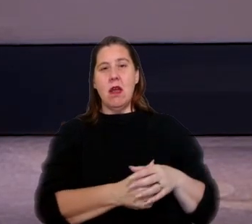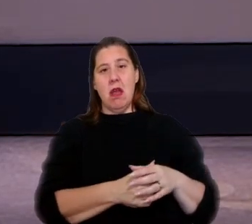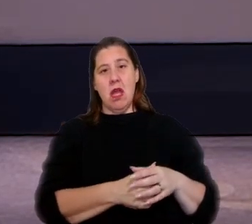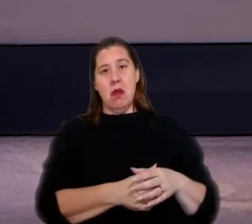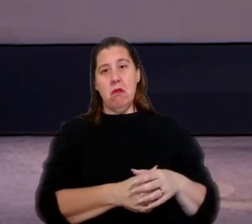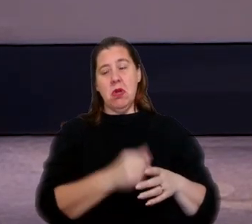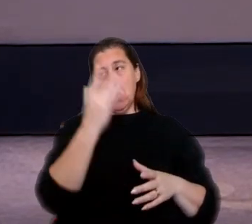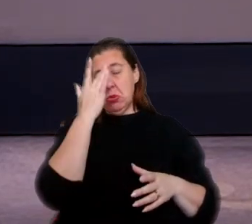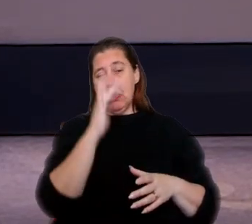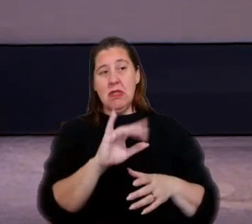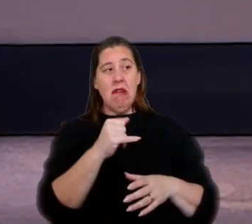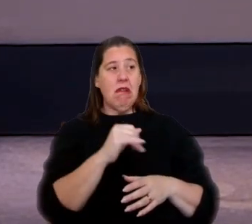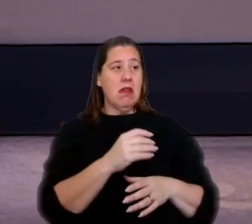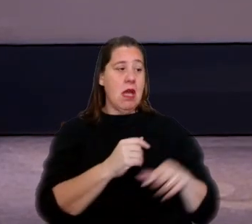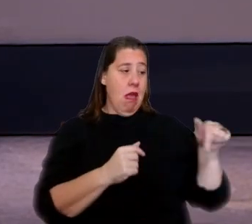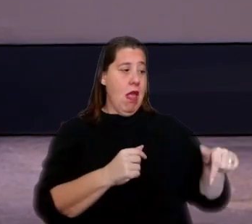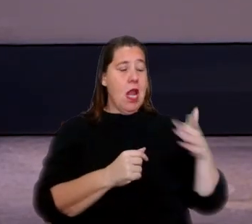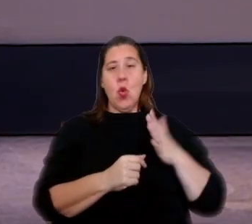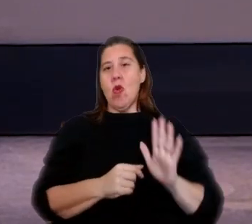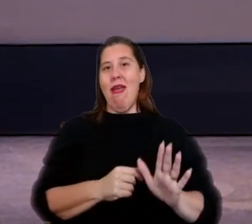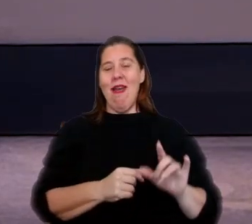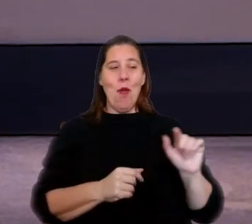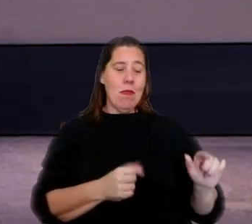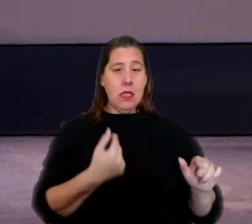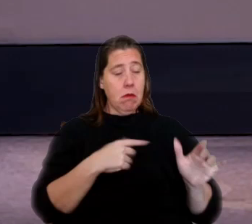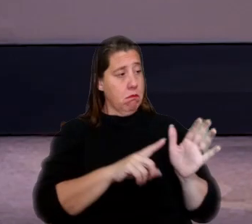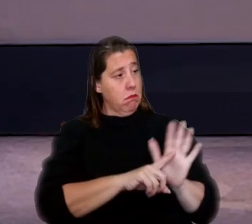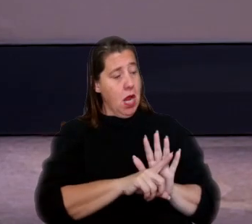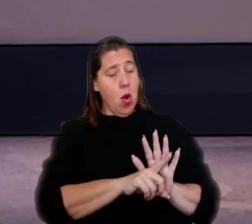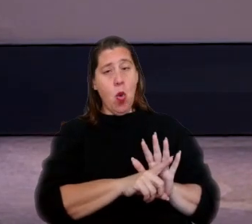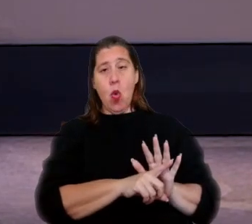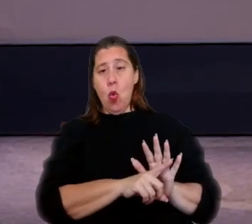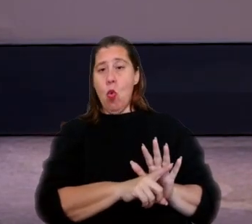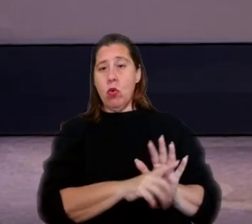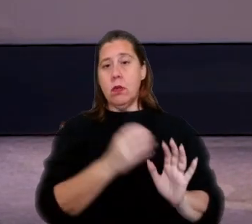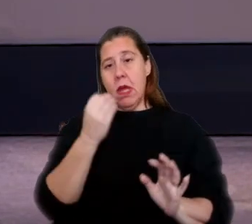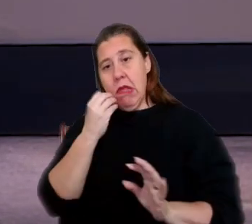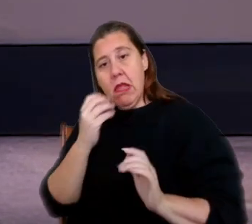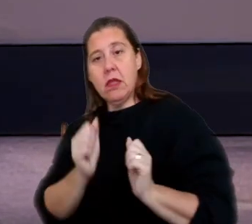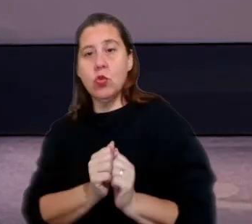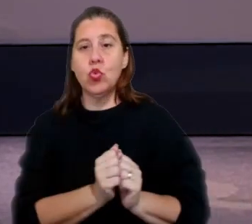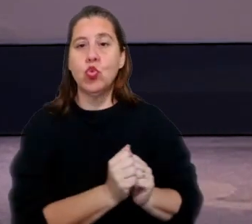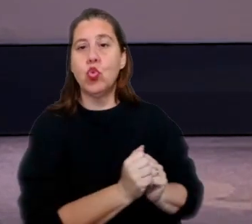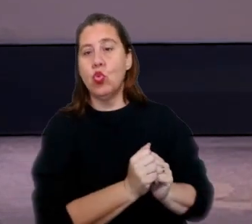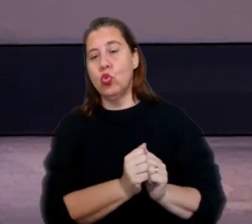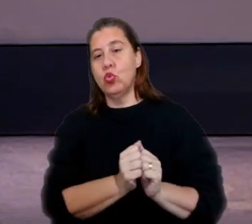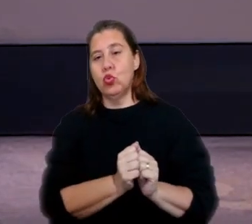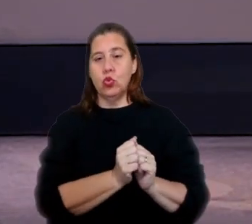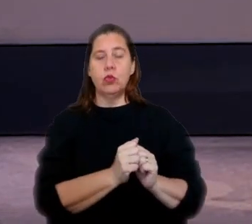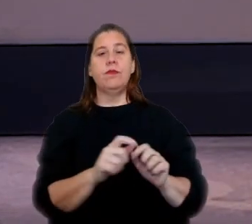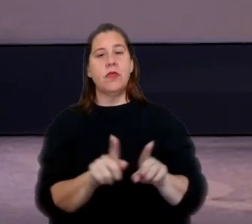ele fala, não sei se quer, ele não, o Léo não quer, né, mas ele faz essa pergunta para tentar estar junto,